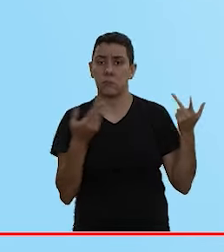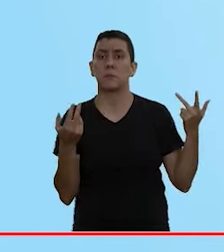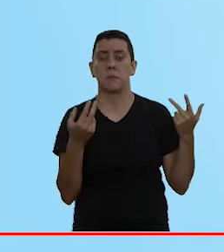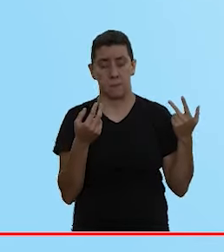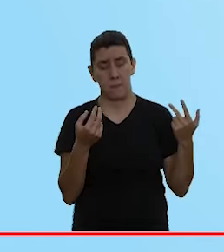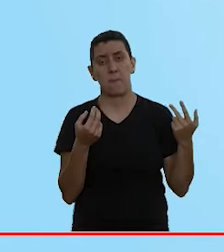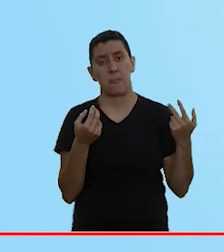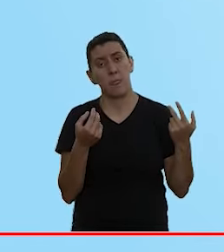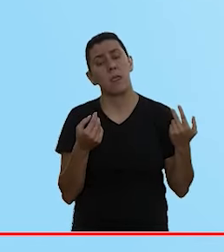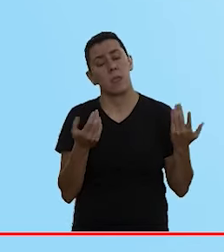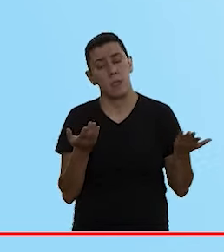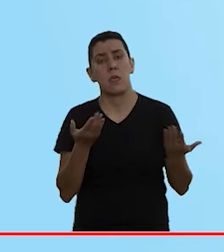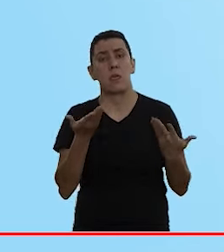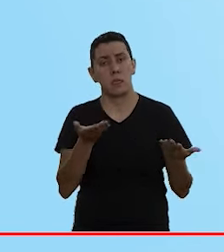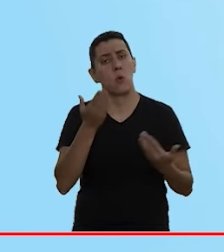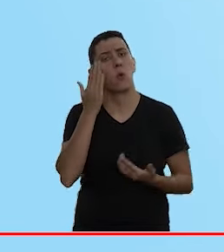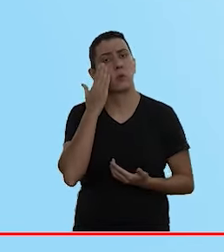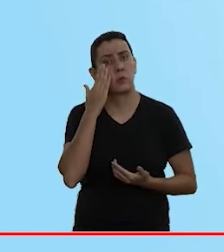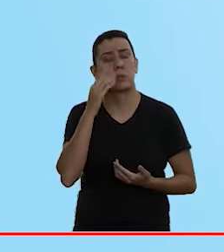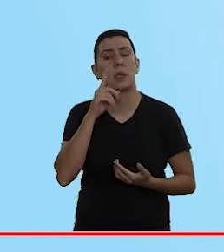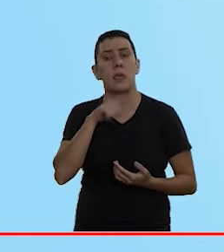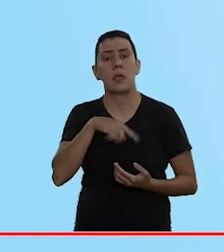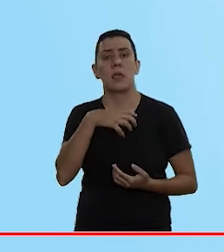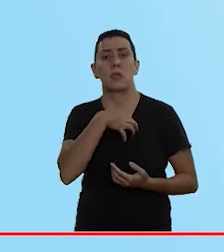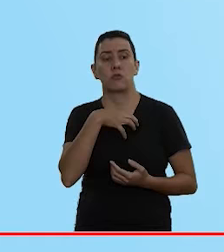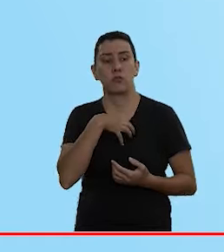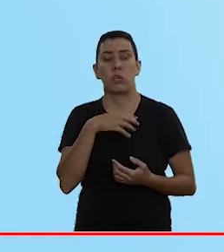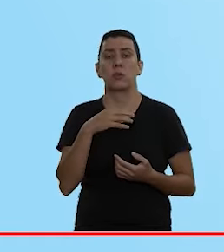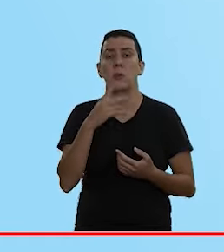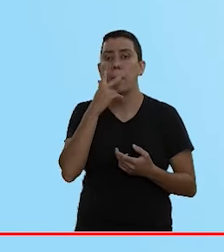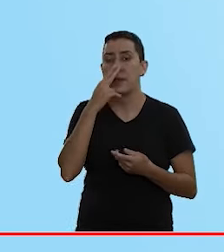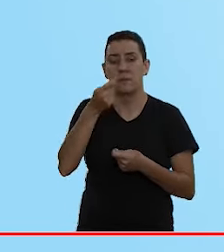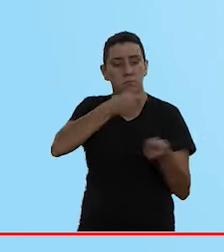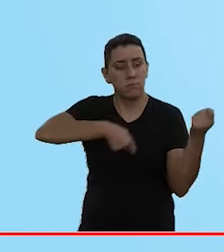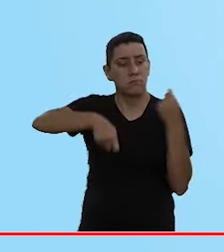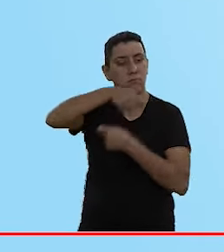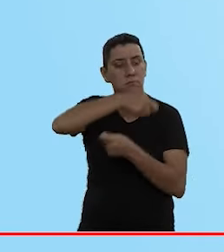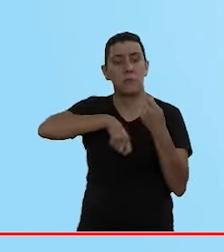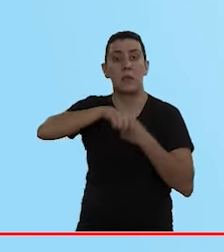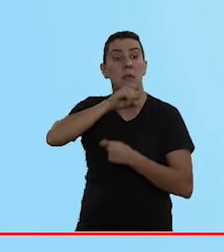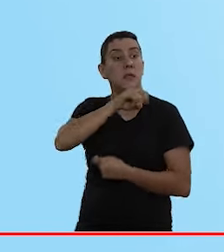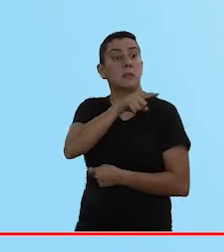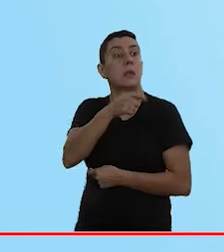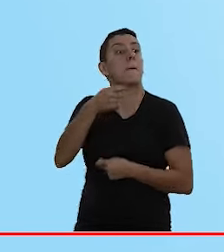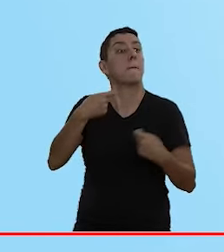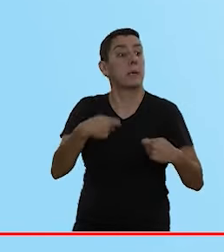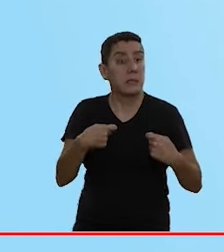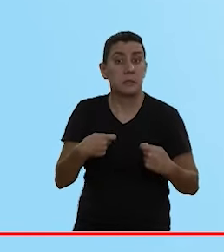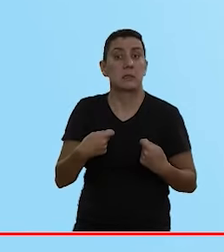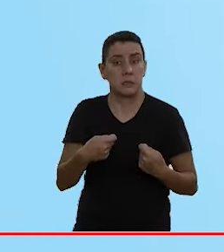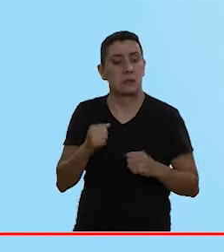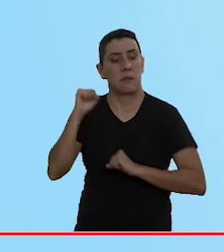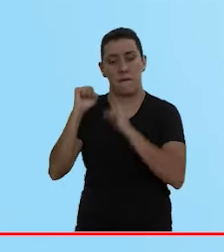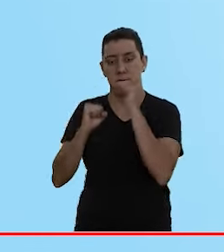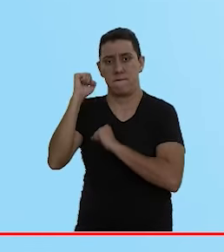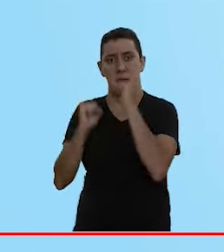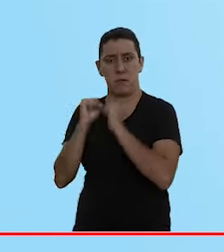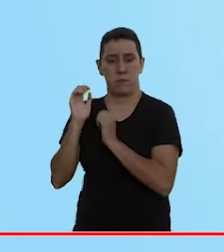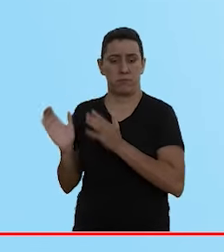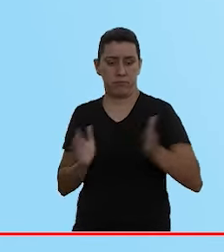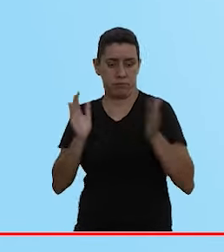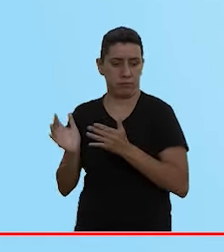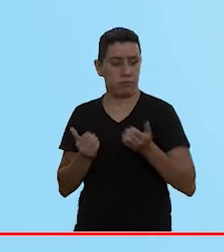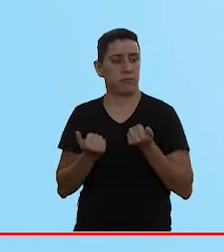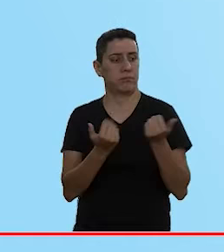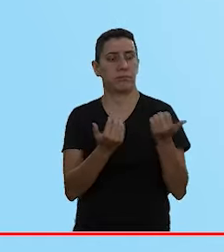Entretanto, ele ainda é um mercado caracterizado por uma produção em massa, né? Então, são grandes fábricas